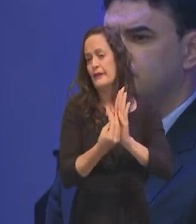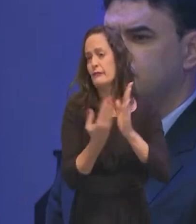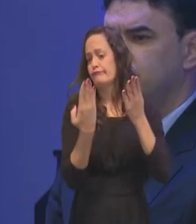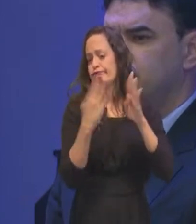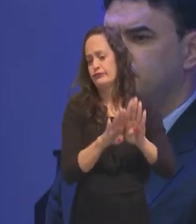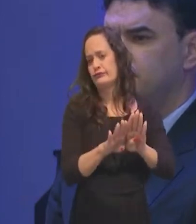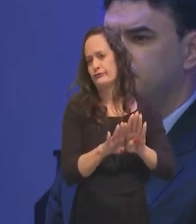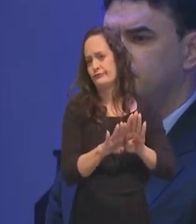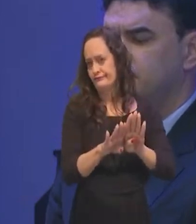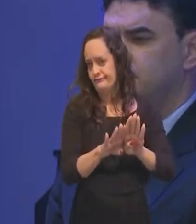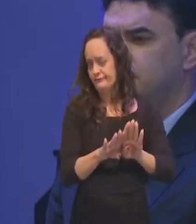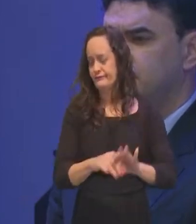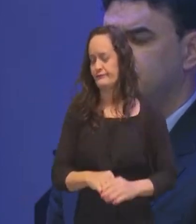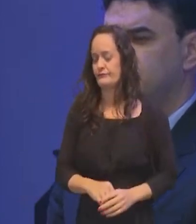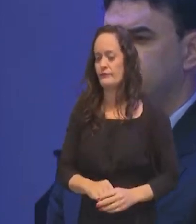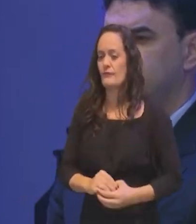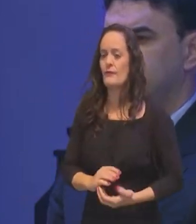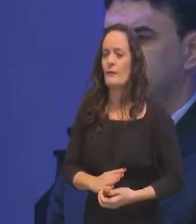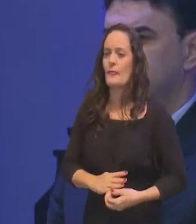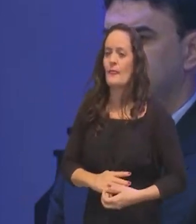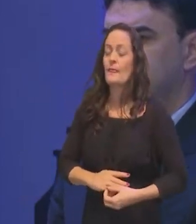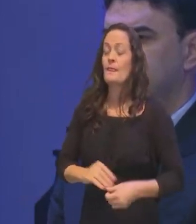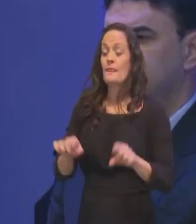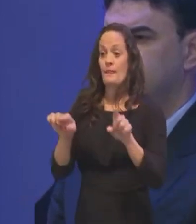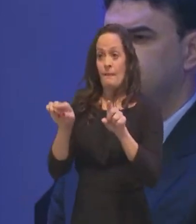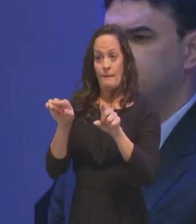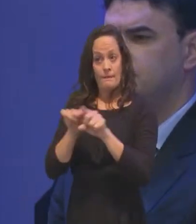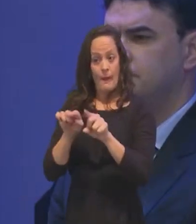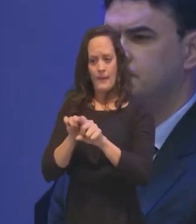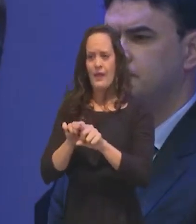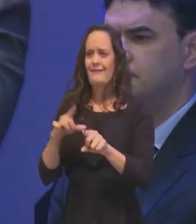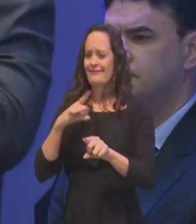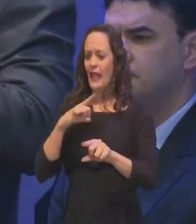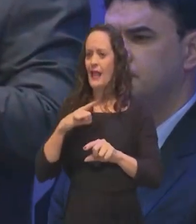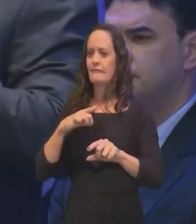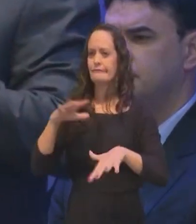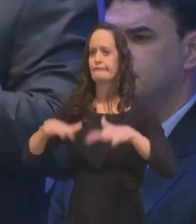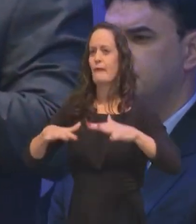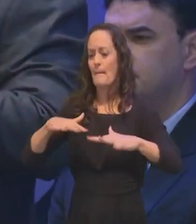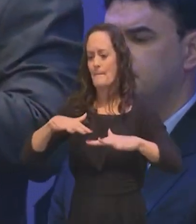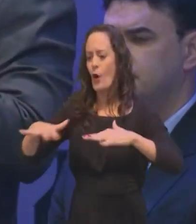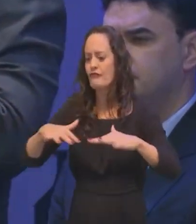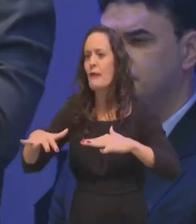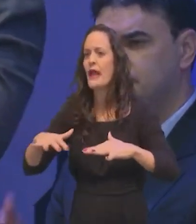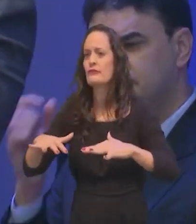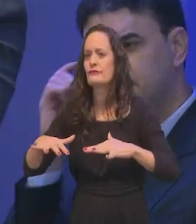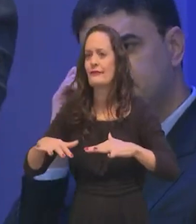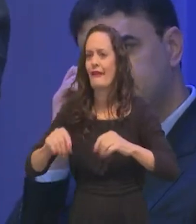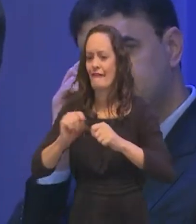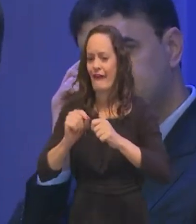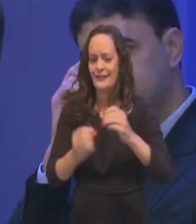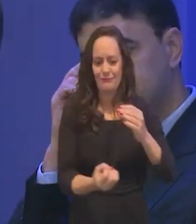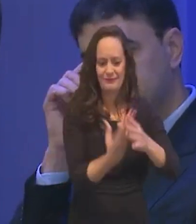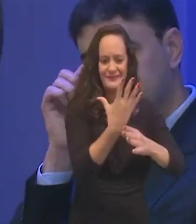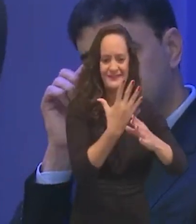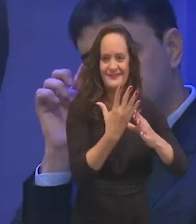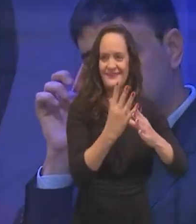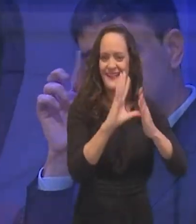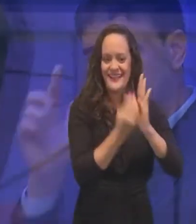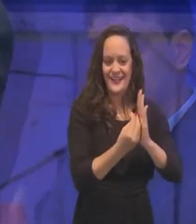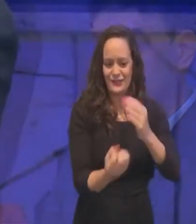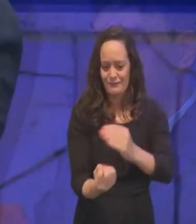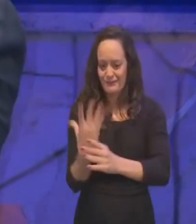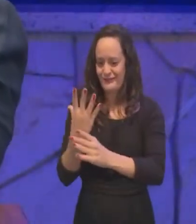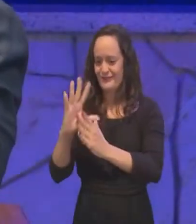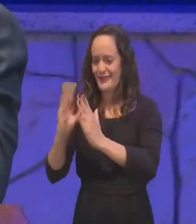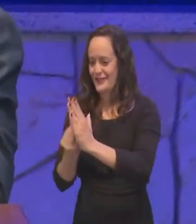igreja. Da mesma maneira como existe um movimento para plantar igreja, existe um